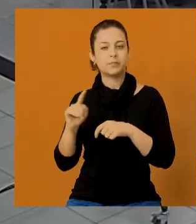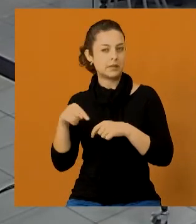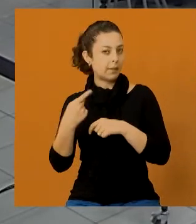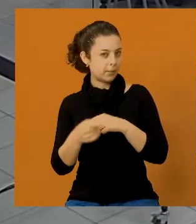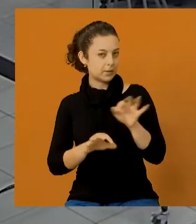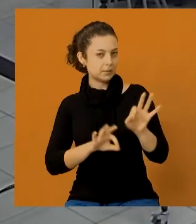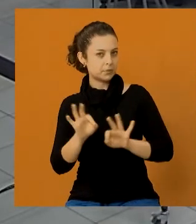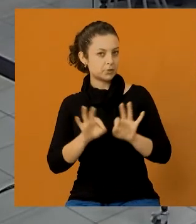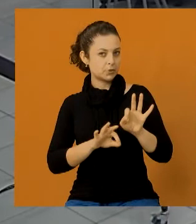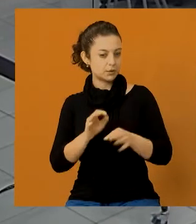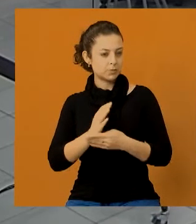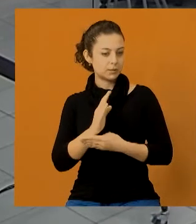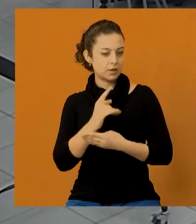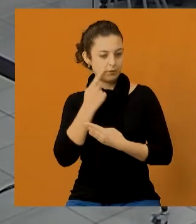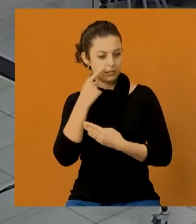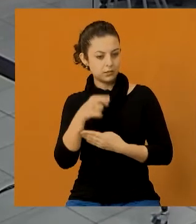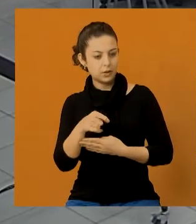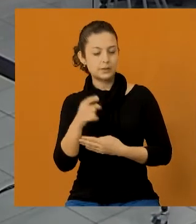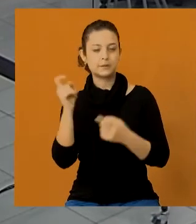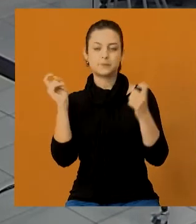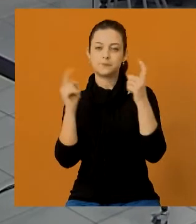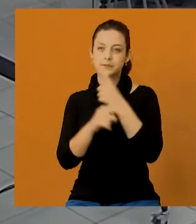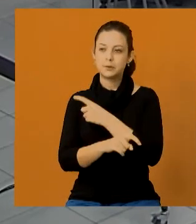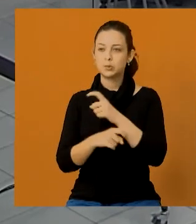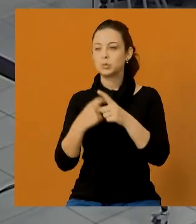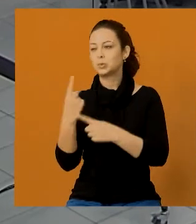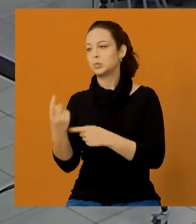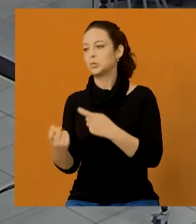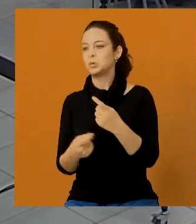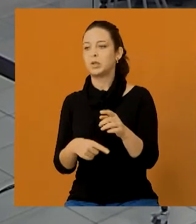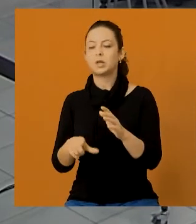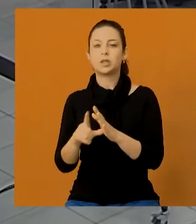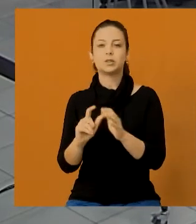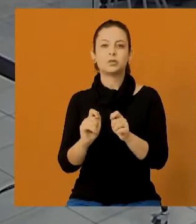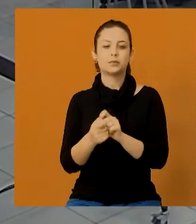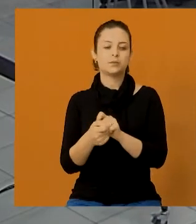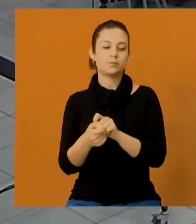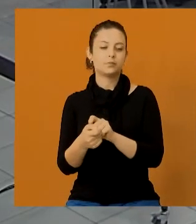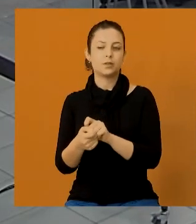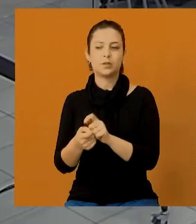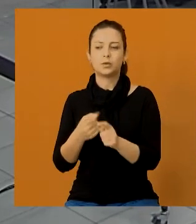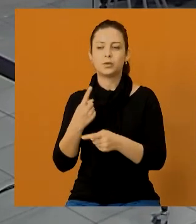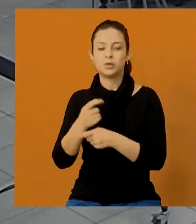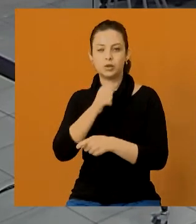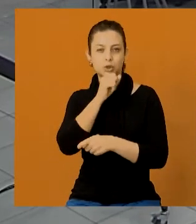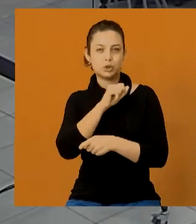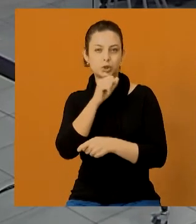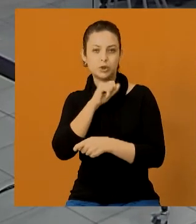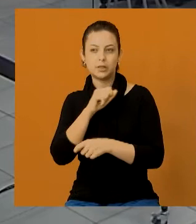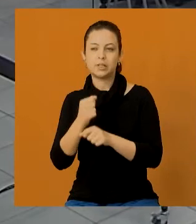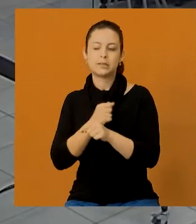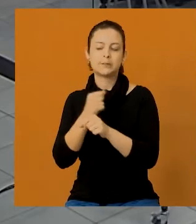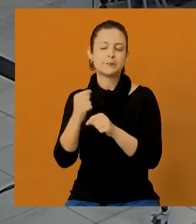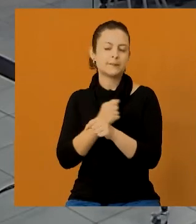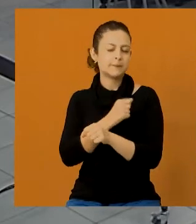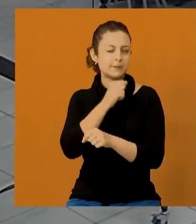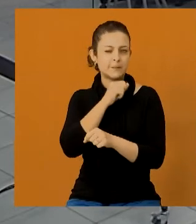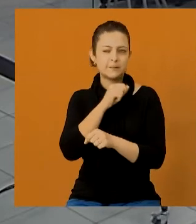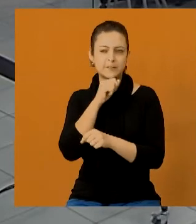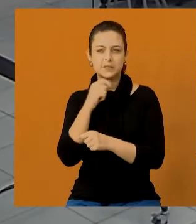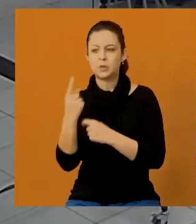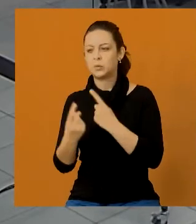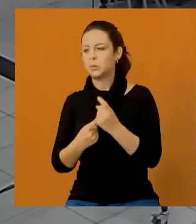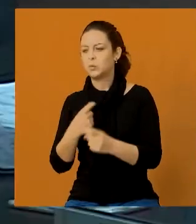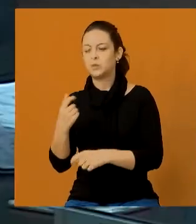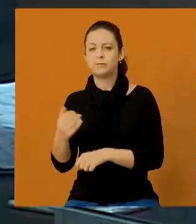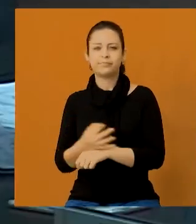do projeto, nós vimos que realmente seria difícil algumas lojas se adaptarem, porque as lojas são construções antigas e algumas